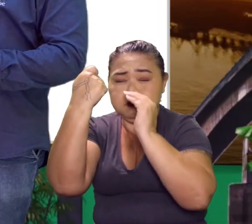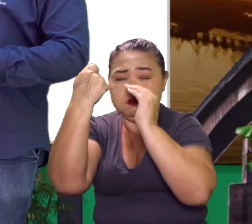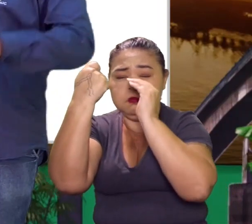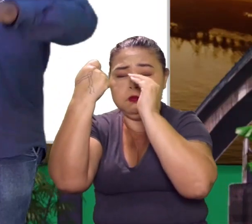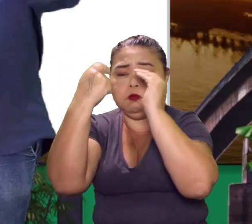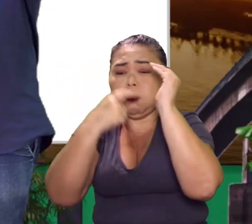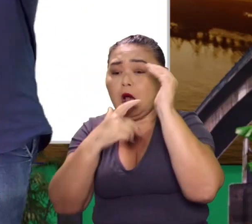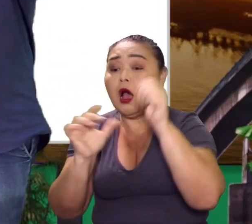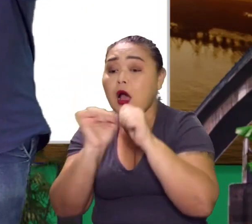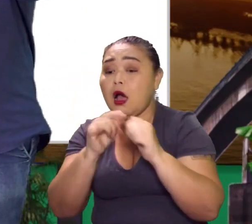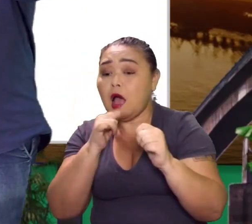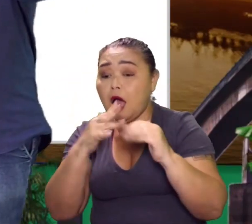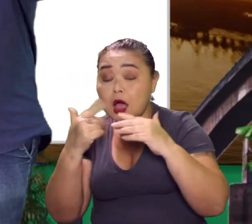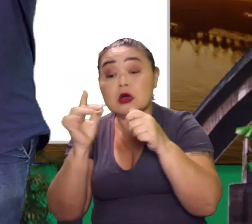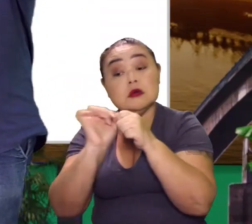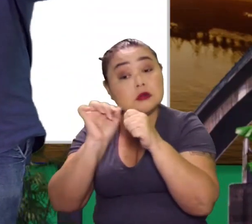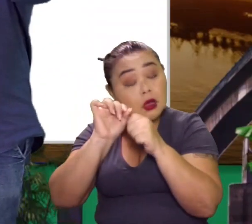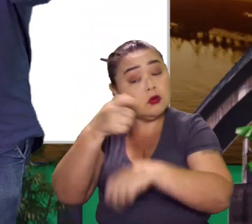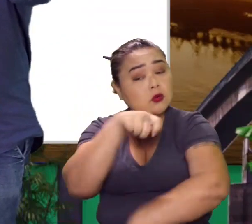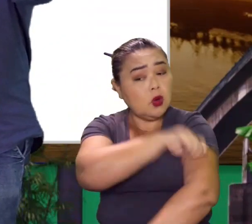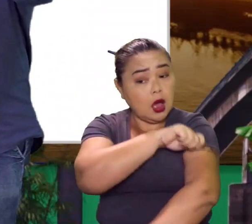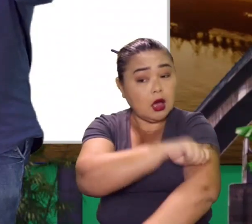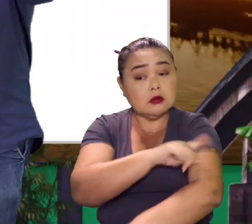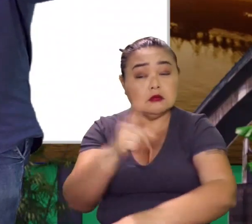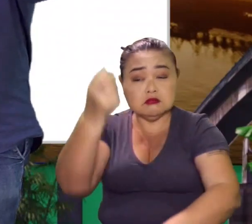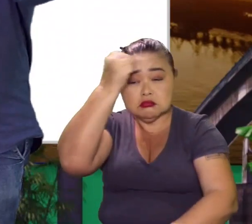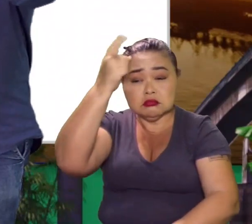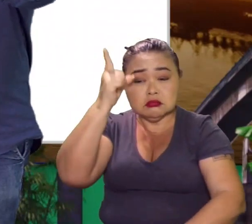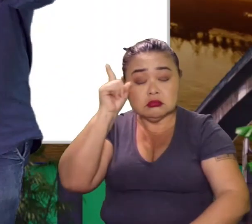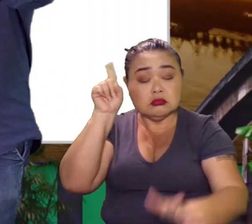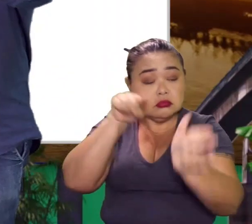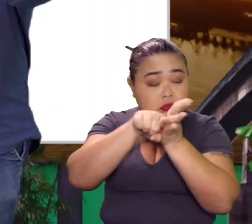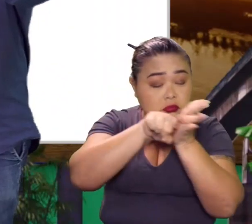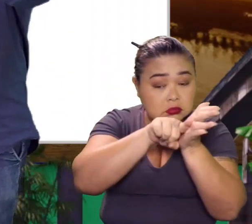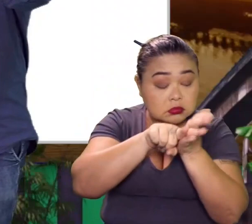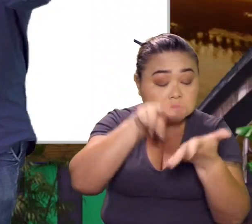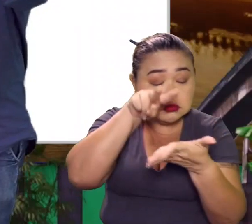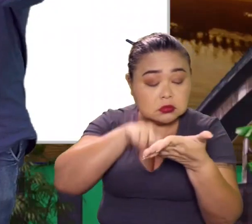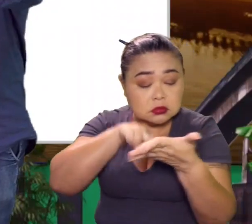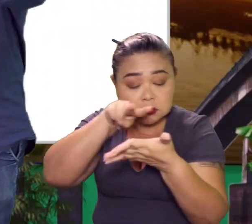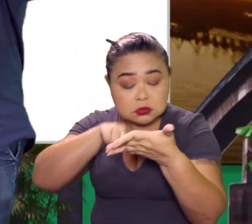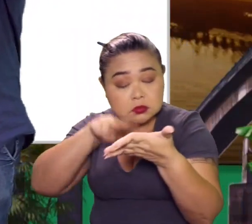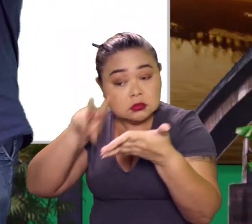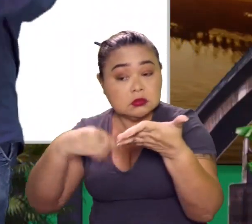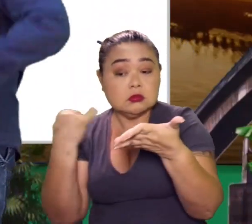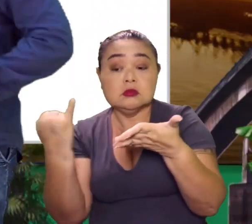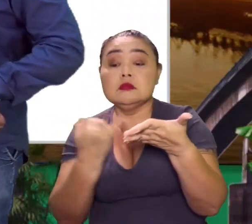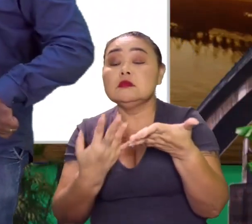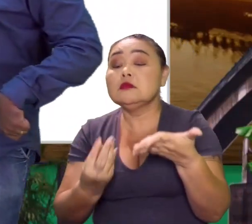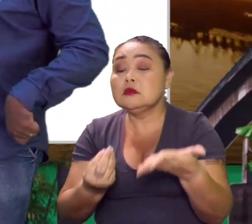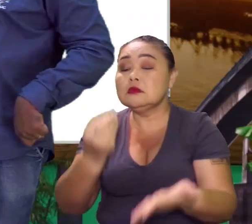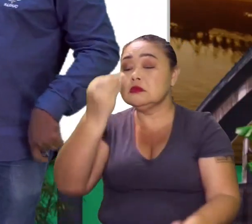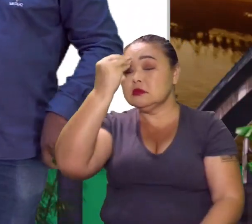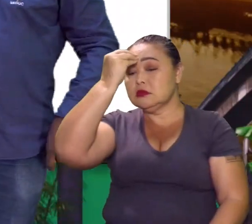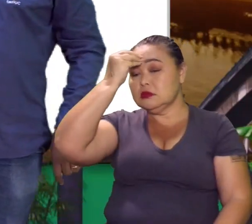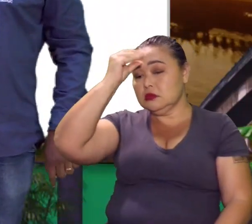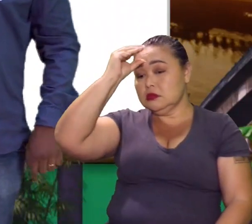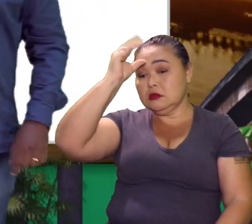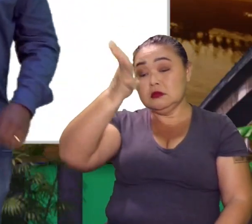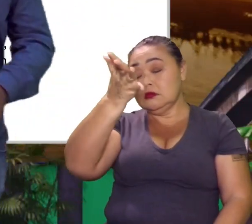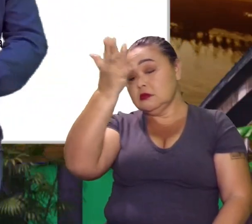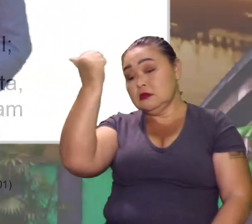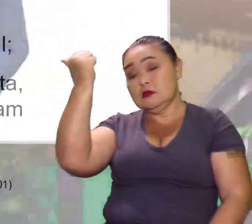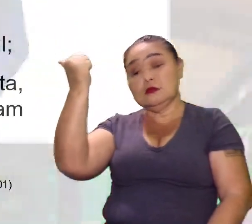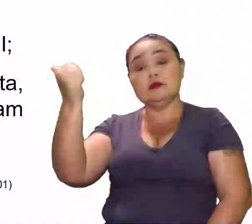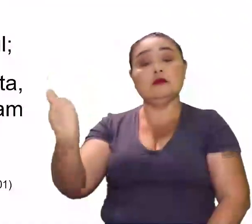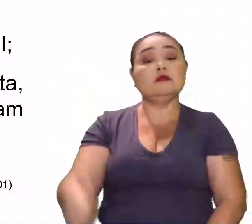Né? Então, nosso aluno esperto vai lá dar uma pesquisada, leia um pouco mais sobre isso aí, e é importante para conhecimento. Vamos lá, meu